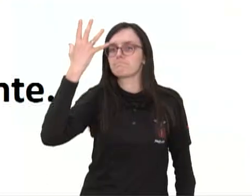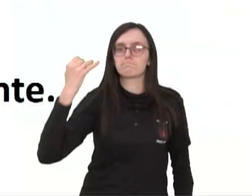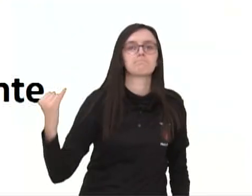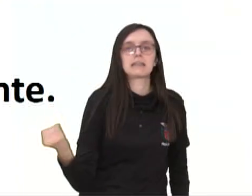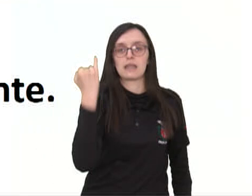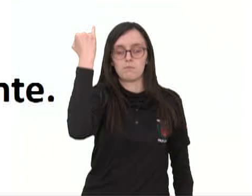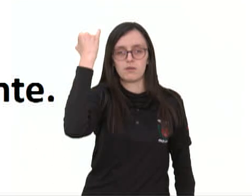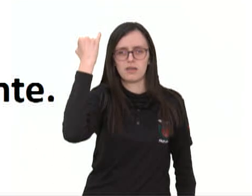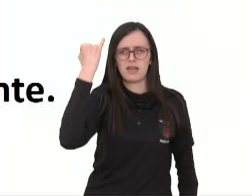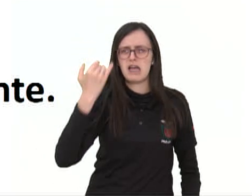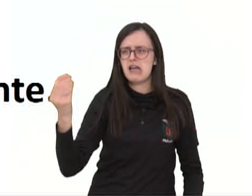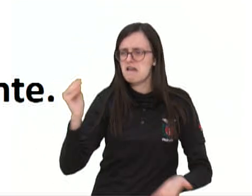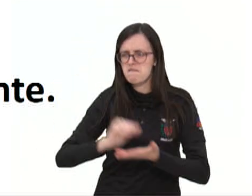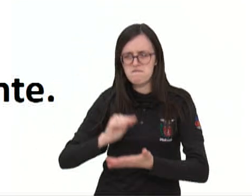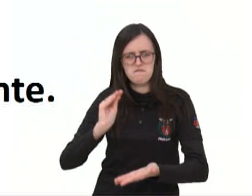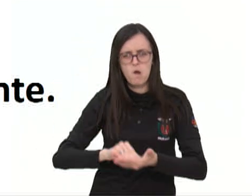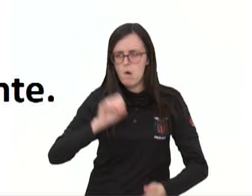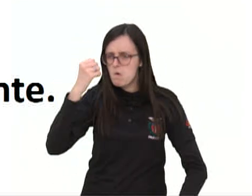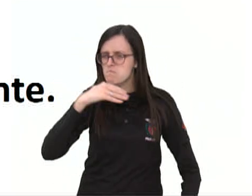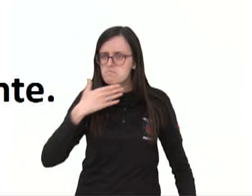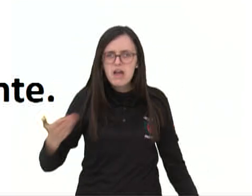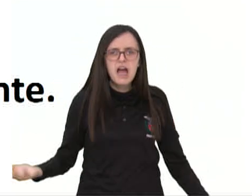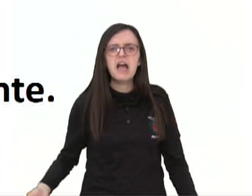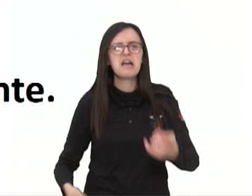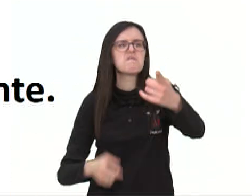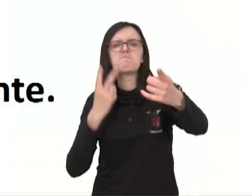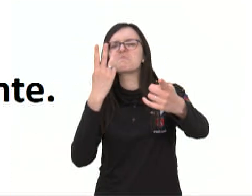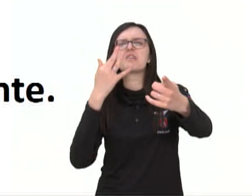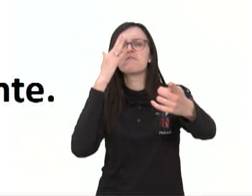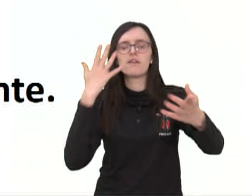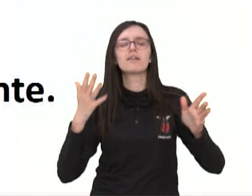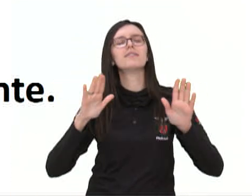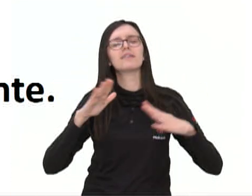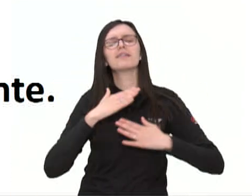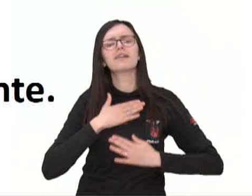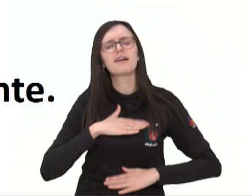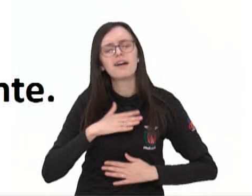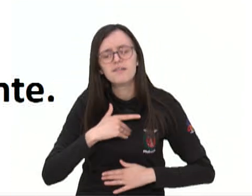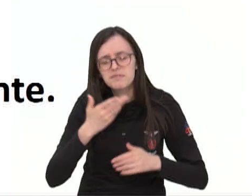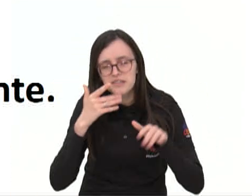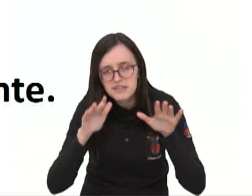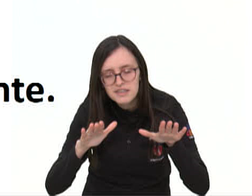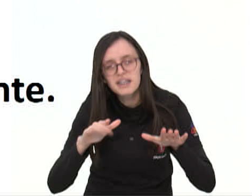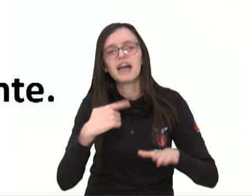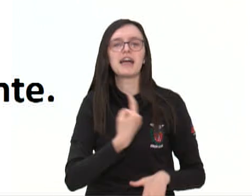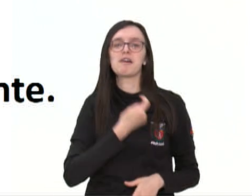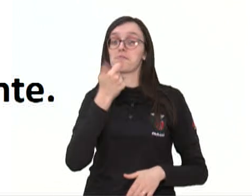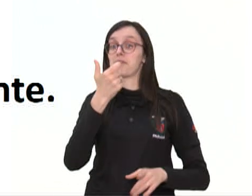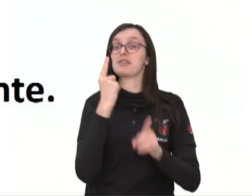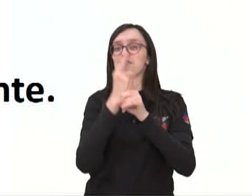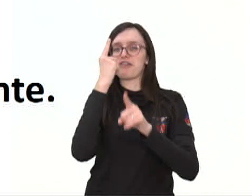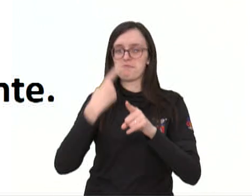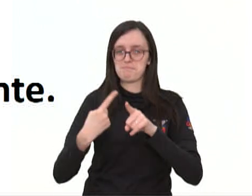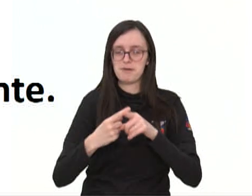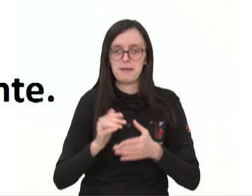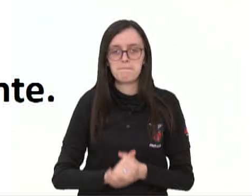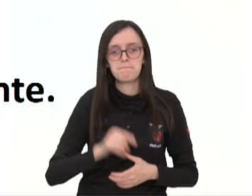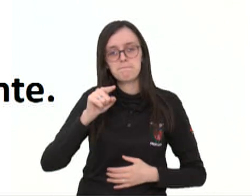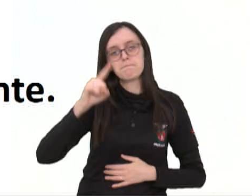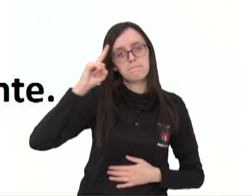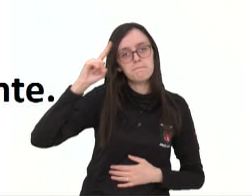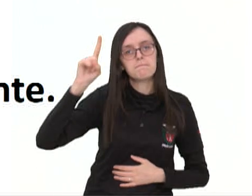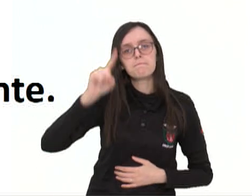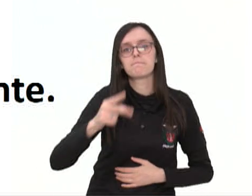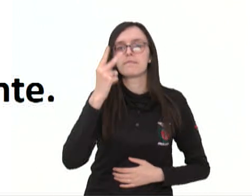importante. Mas cadê o 8 de março, se aí é 23 de fevereiro? Calma, criança, a gente já chega lá. Nessa data,